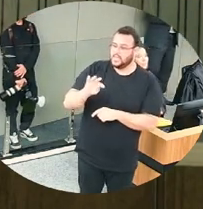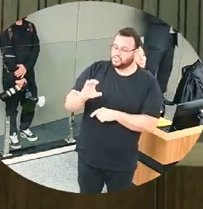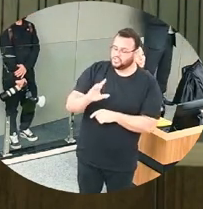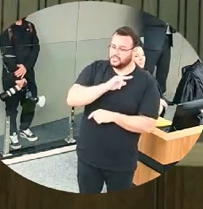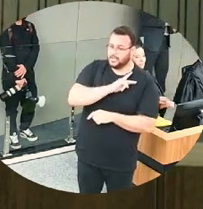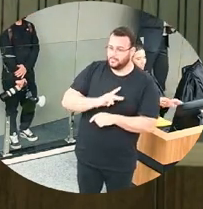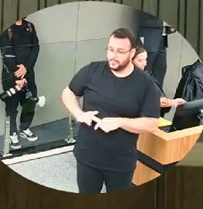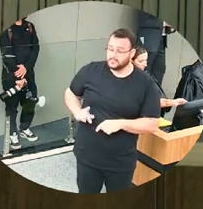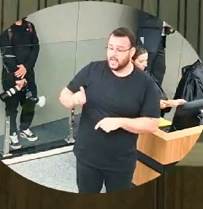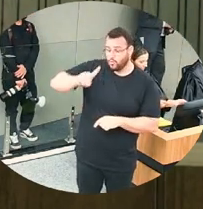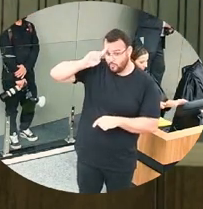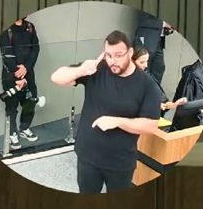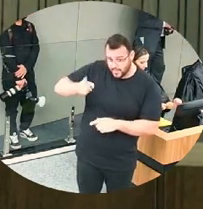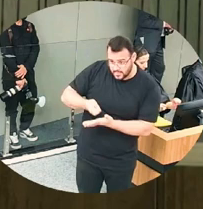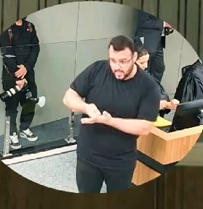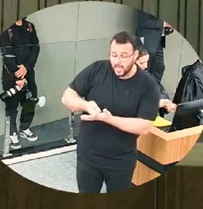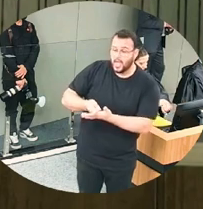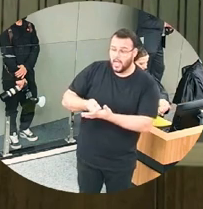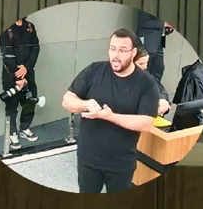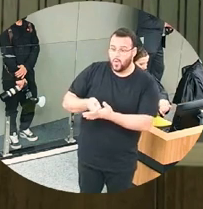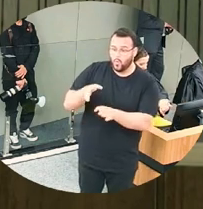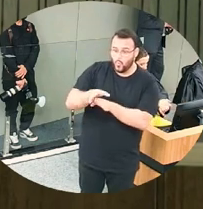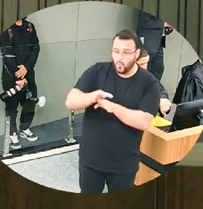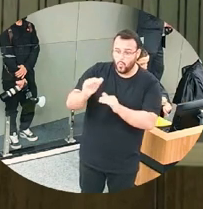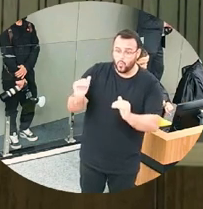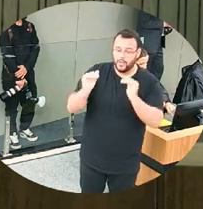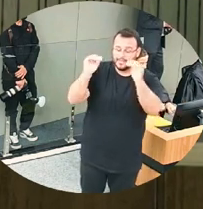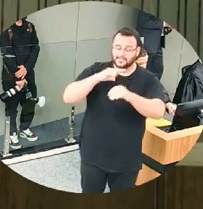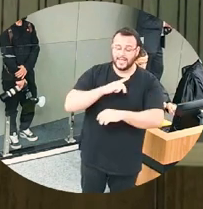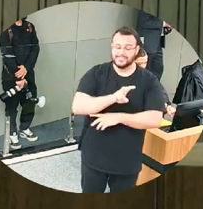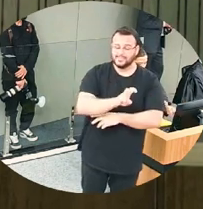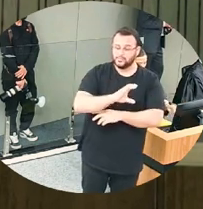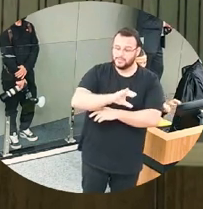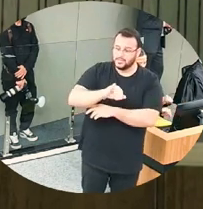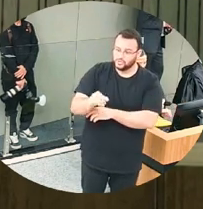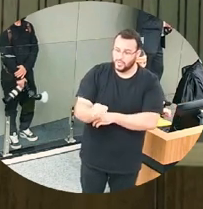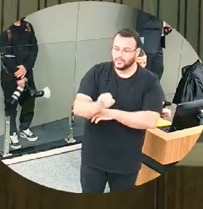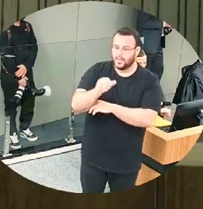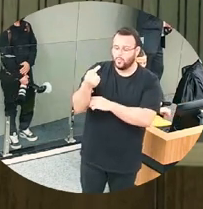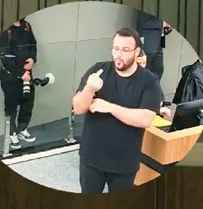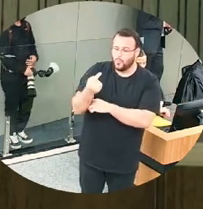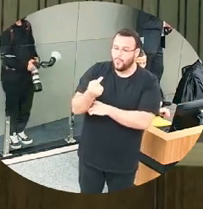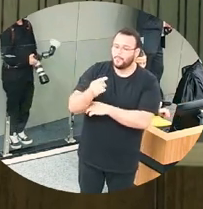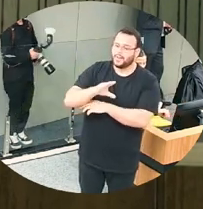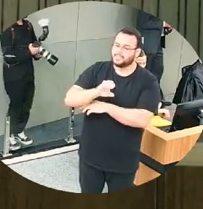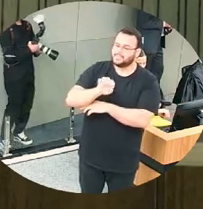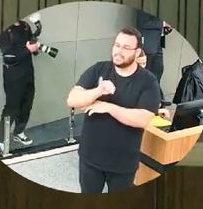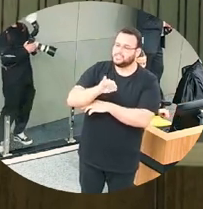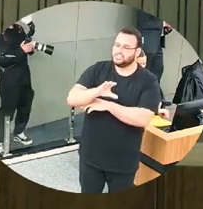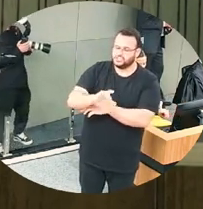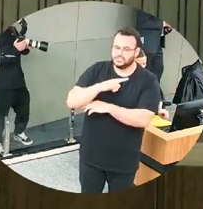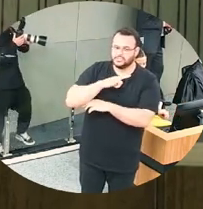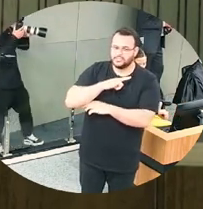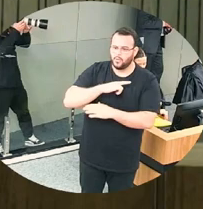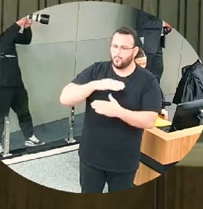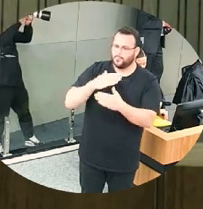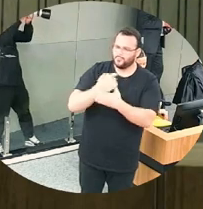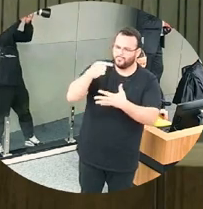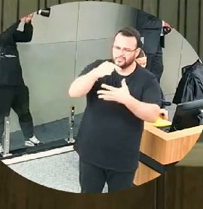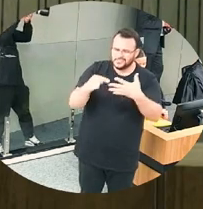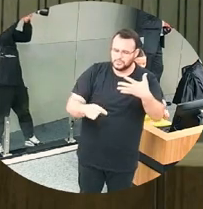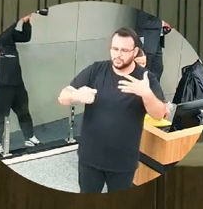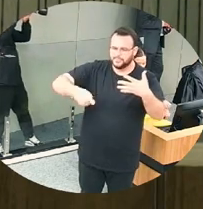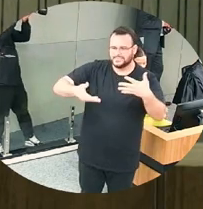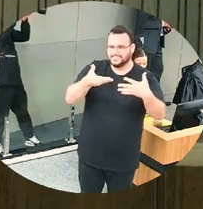determinação do Conselho superior e destinamos 5 cj1 para para cetic porque hoje os nossos processos são judiciais e depende